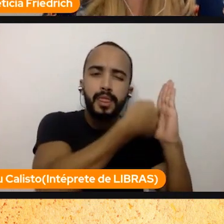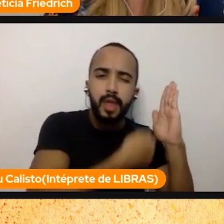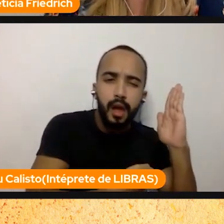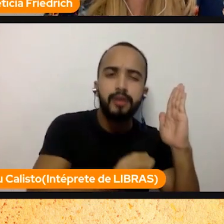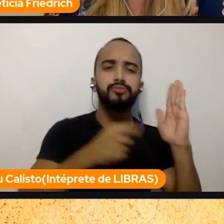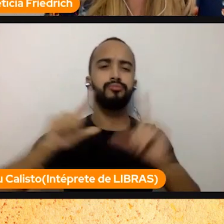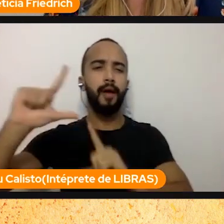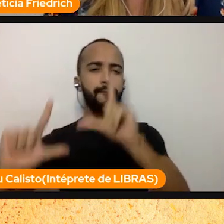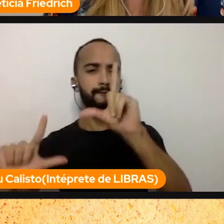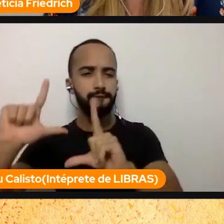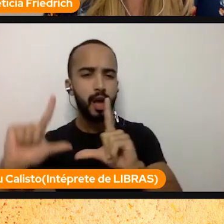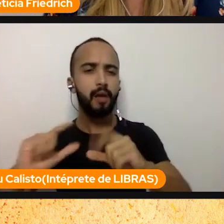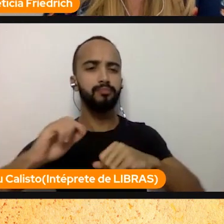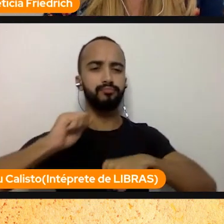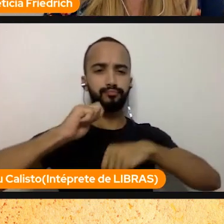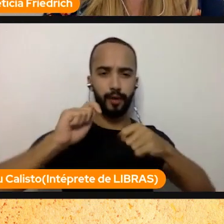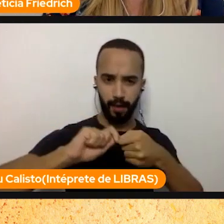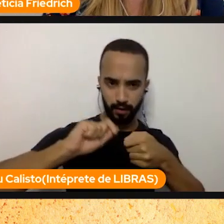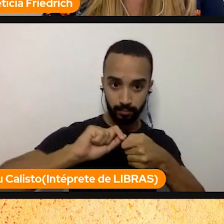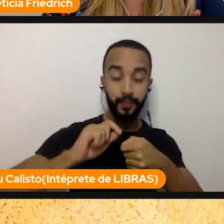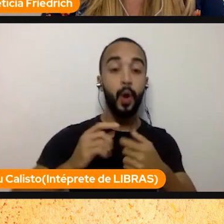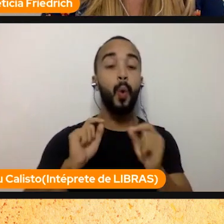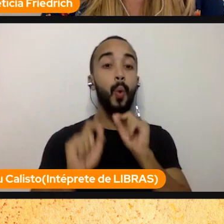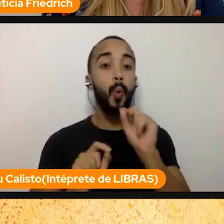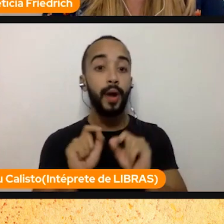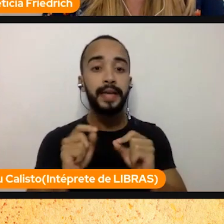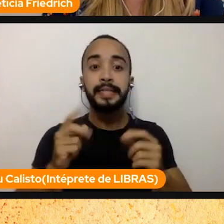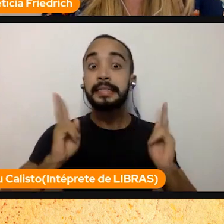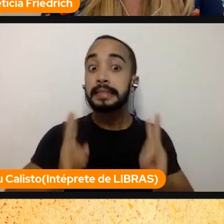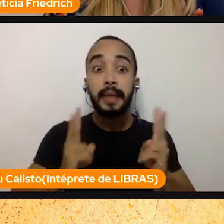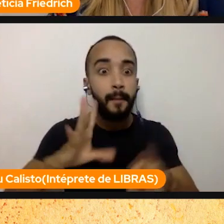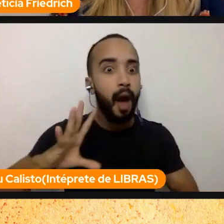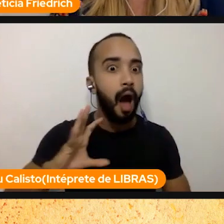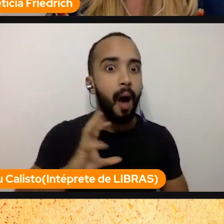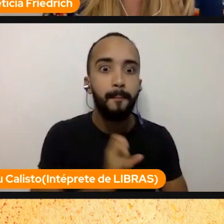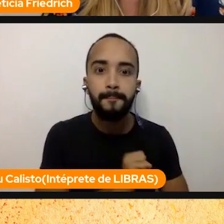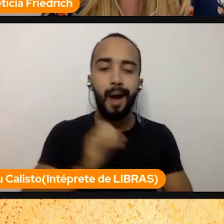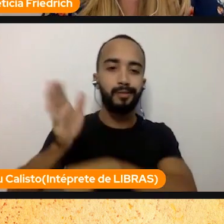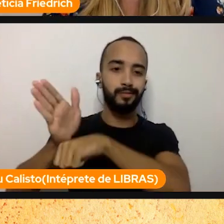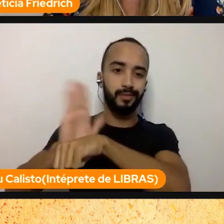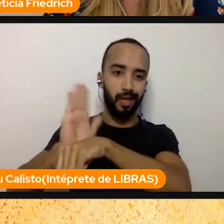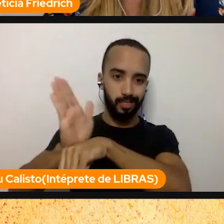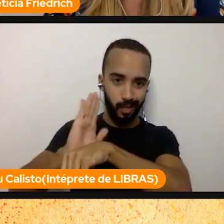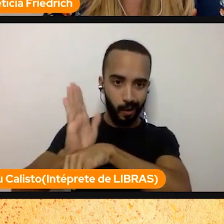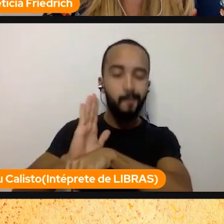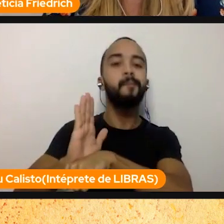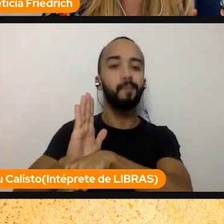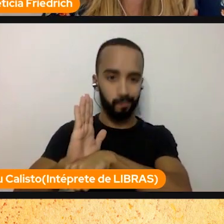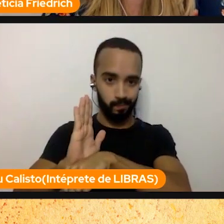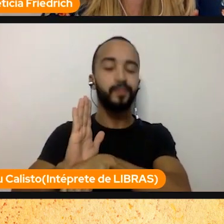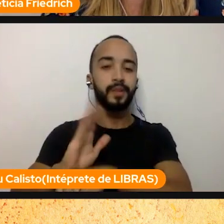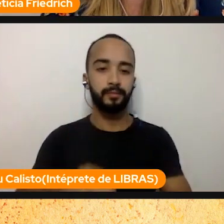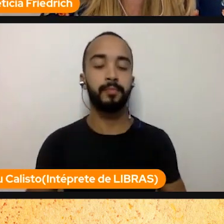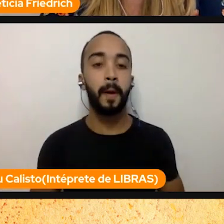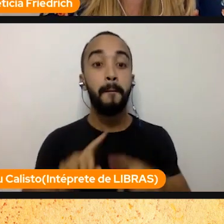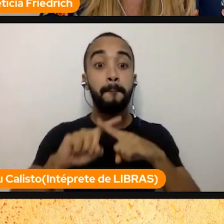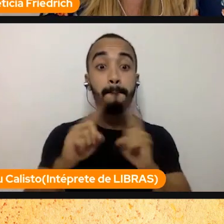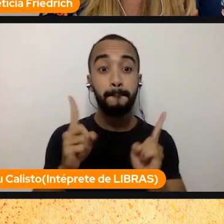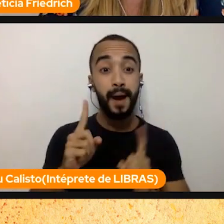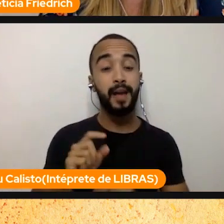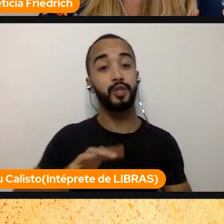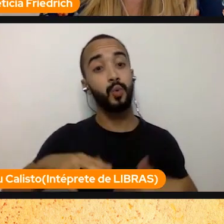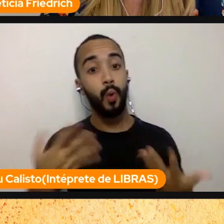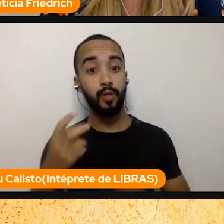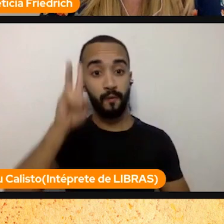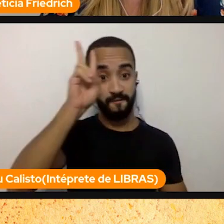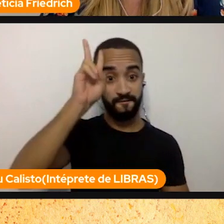gostei de cinema, sempre gostei de animação e especial de cinema. Só que quando eu fui fazer vestibular, lá nos longínquos